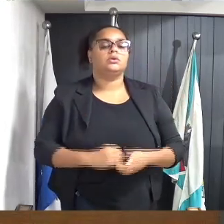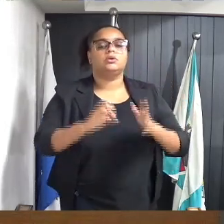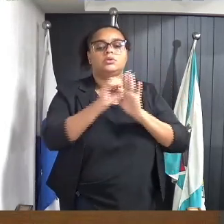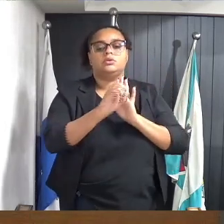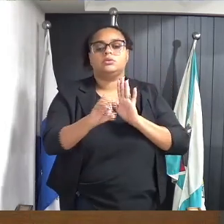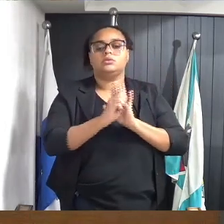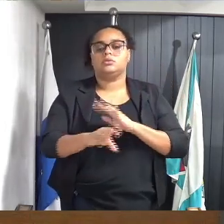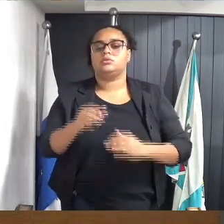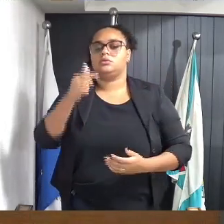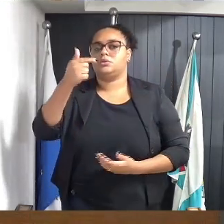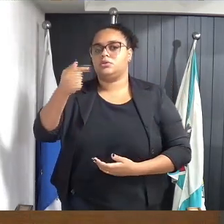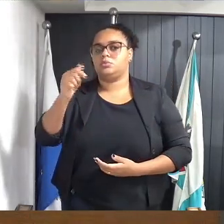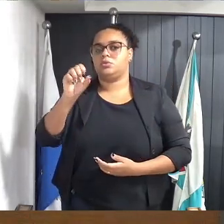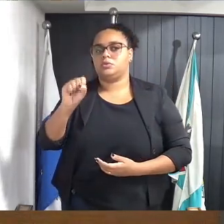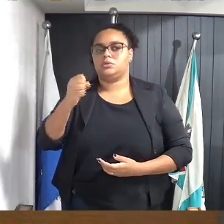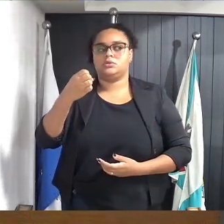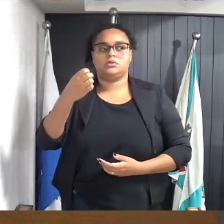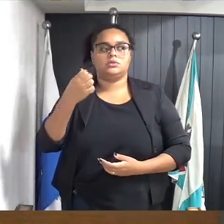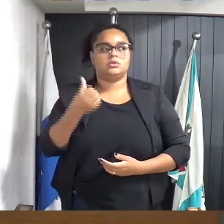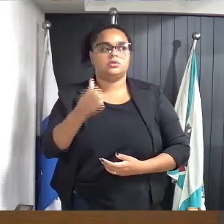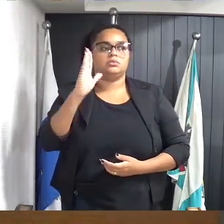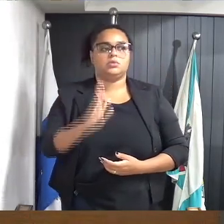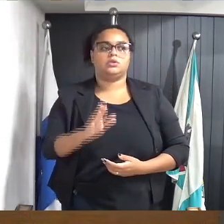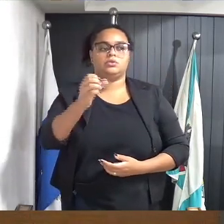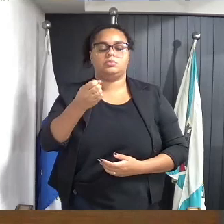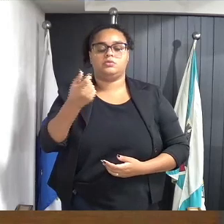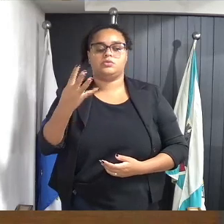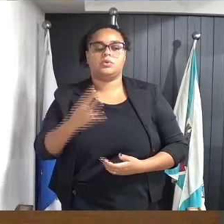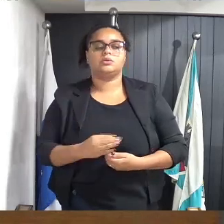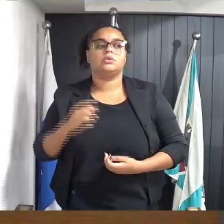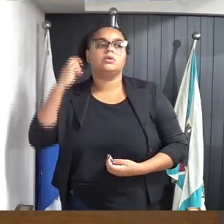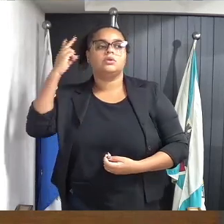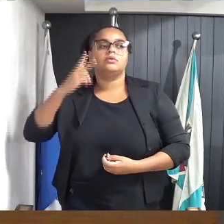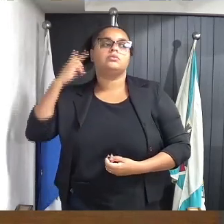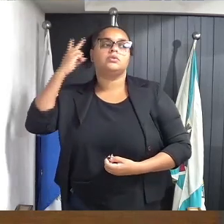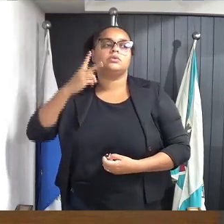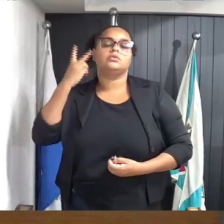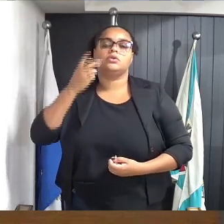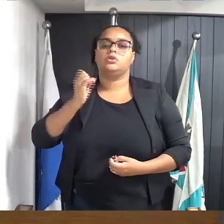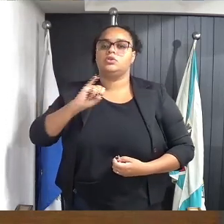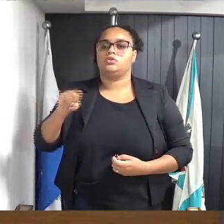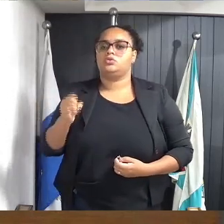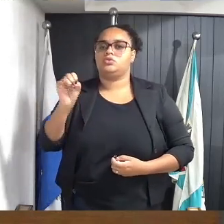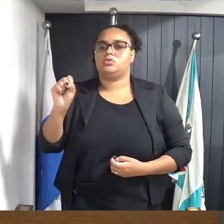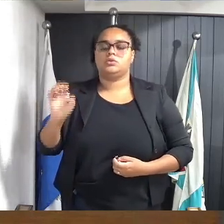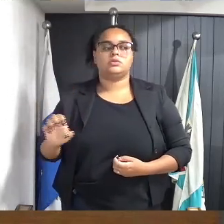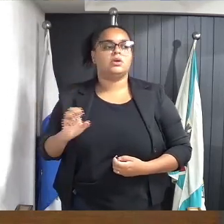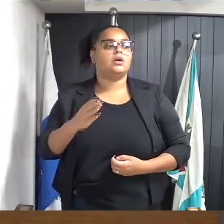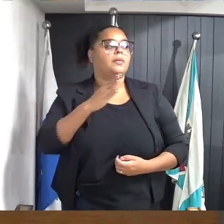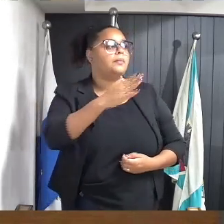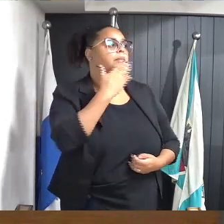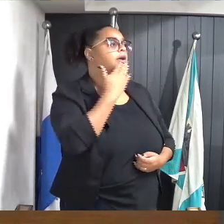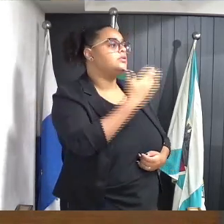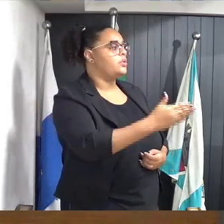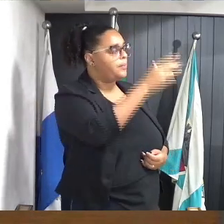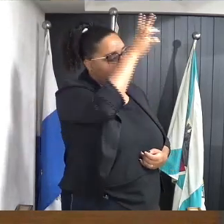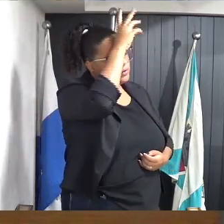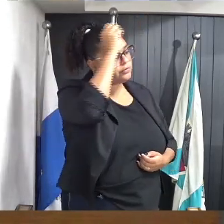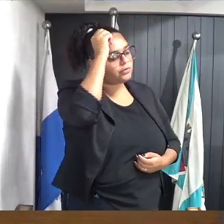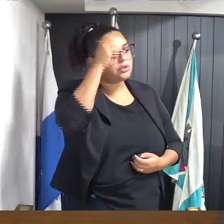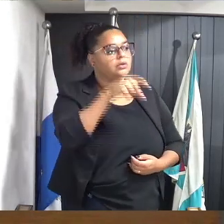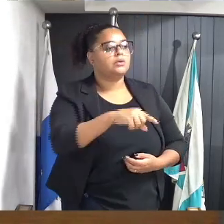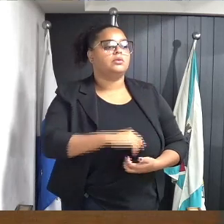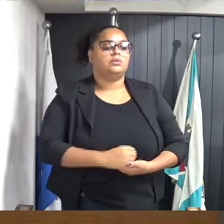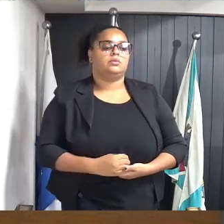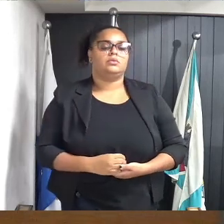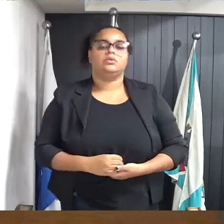Indicação número 7.806/2024, do excelentíssimo senhor vereador Moisés Luiz Gomes, solicitando ao excelentíssimo senhor